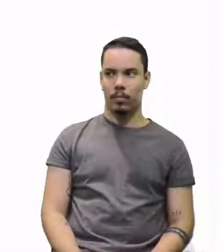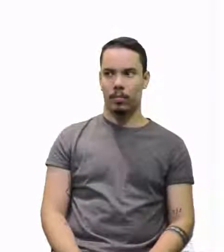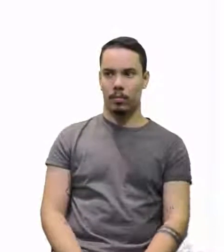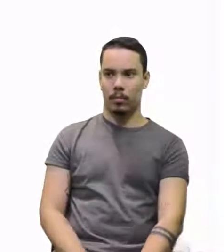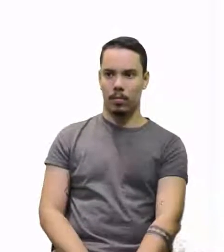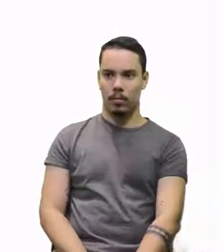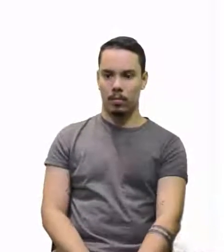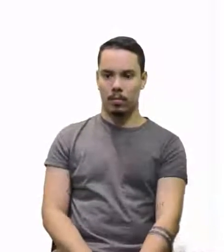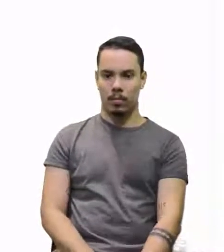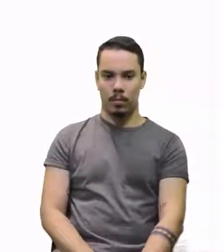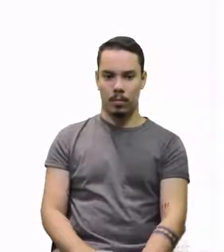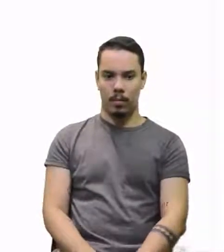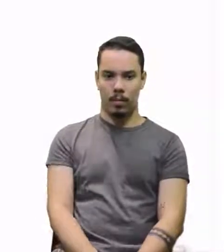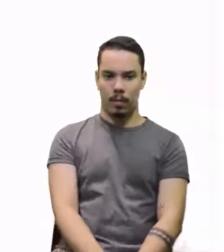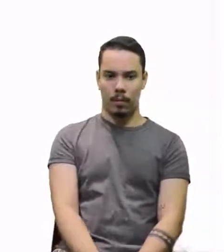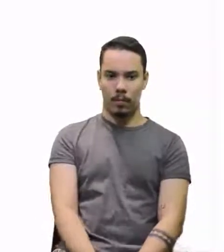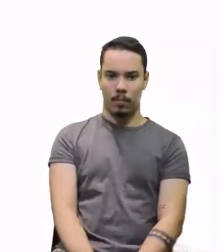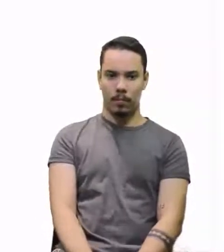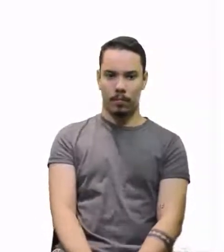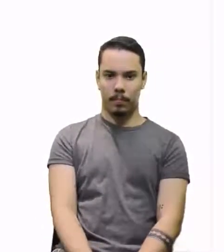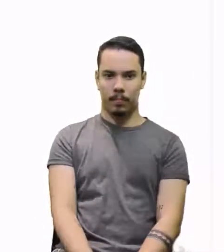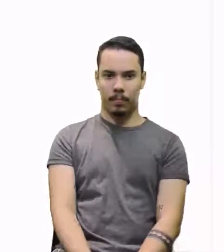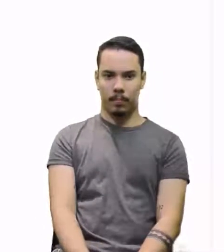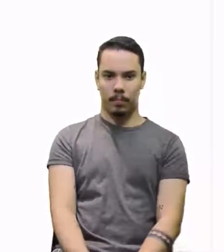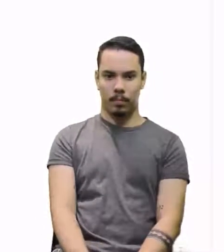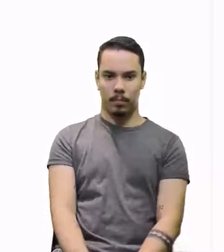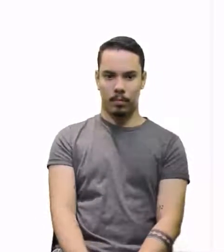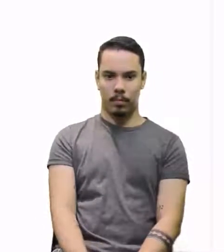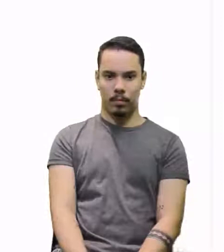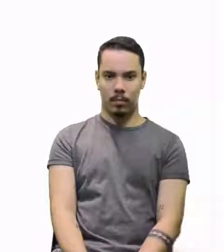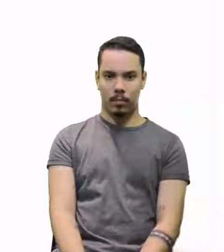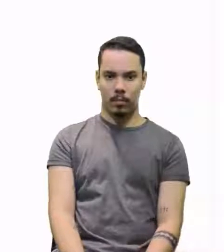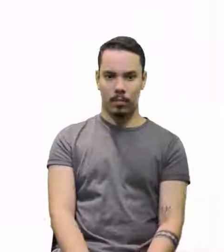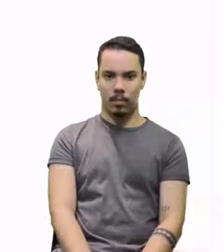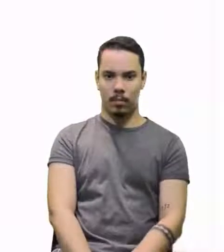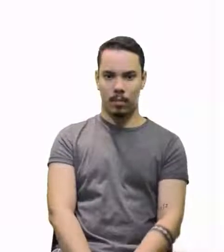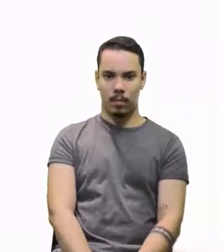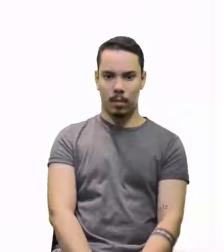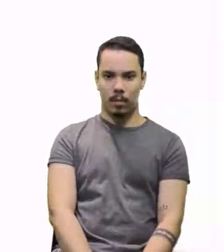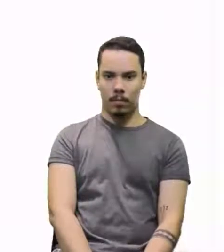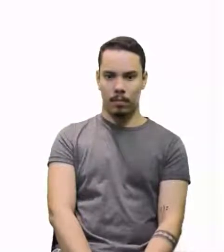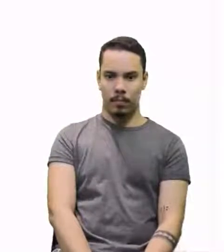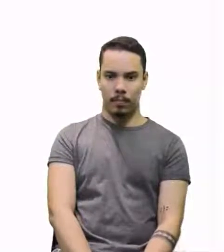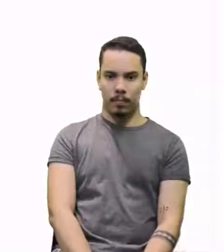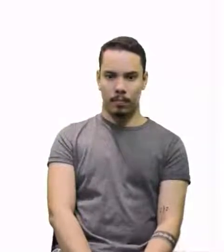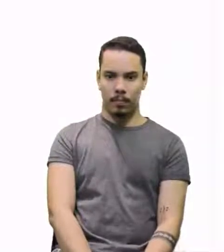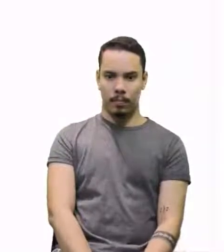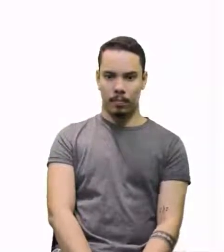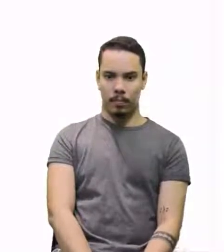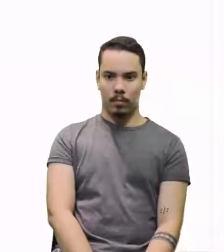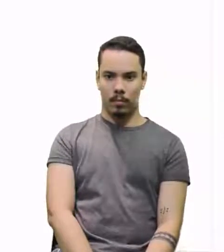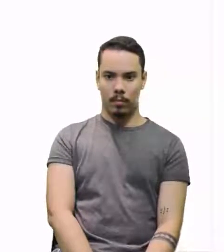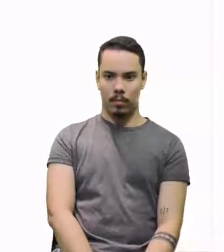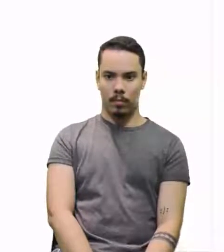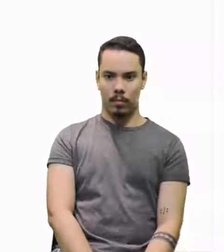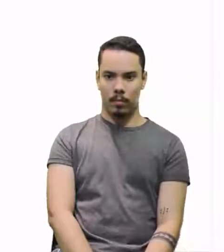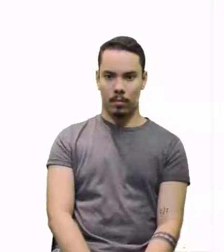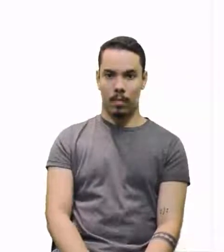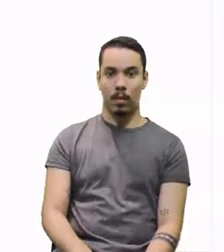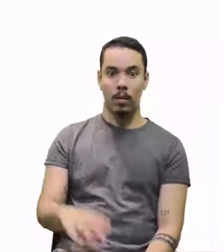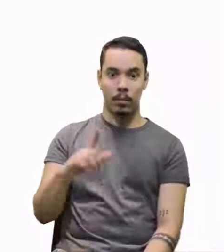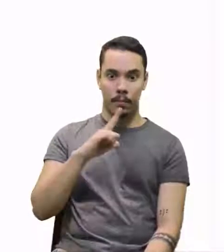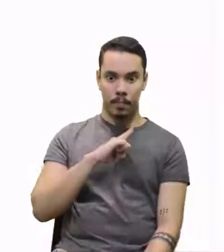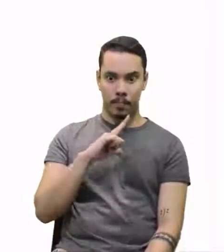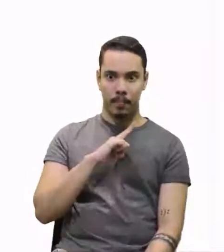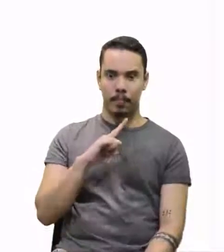Olha aí, ó. Montagem típica de uma lâmpada fluorescente. Está aqui a lâmpada fluorescente. O balaço marcado com